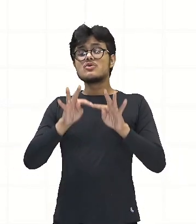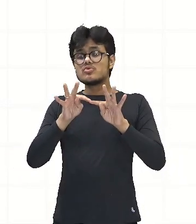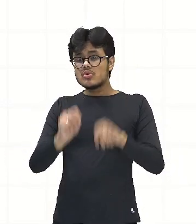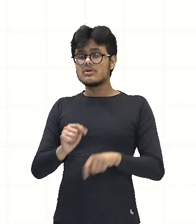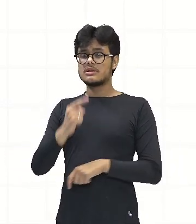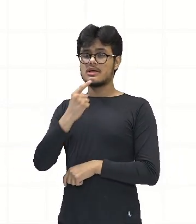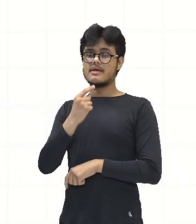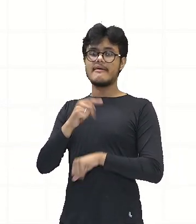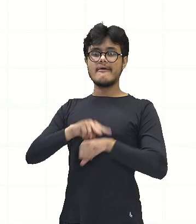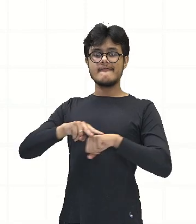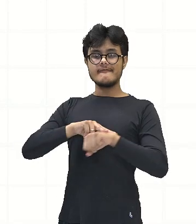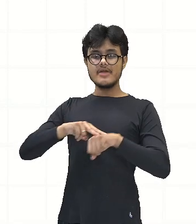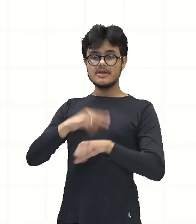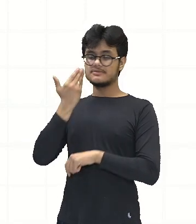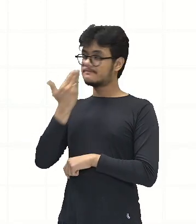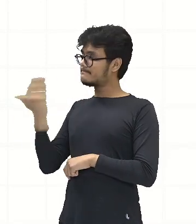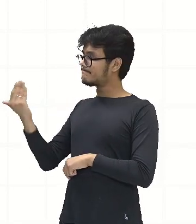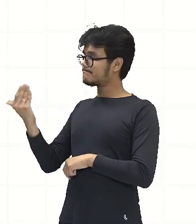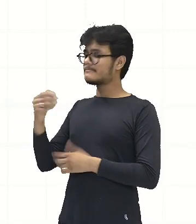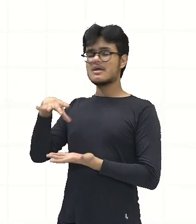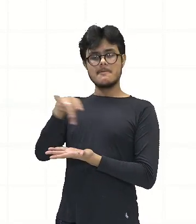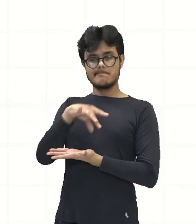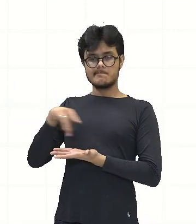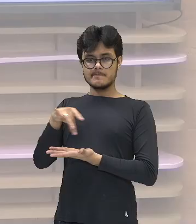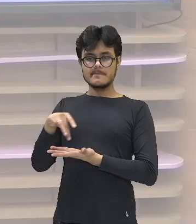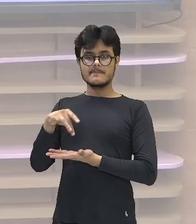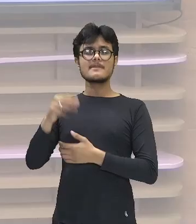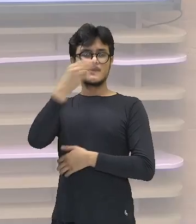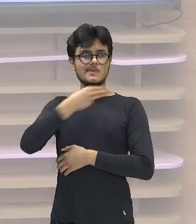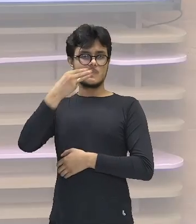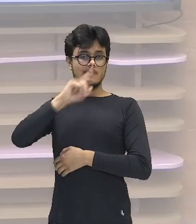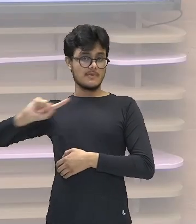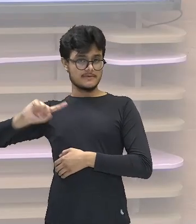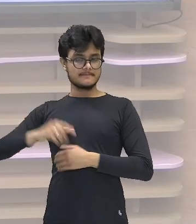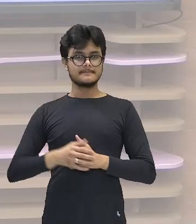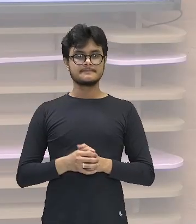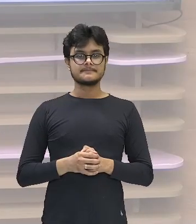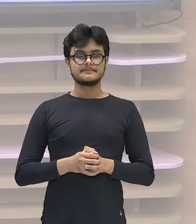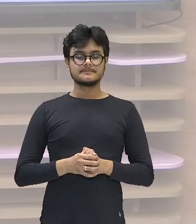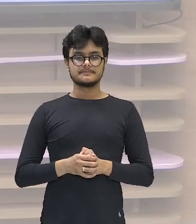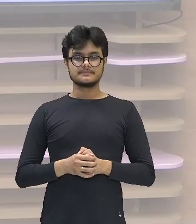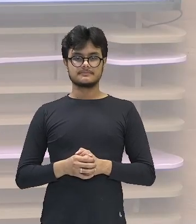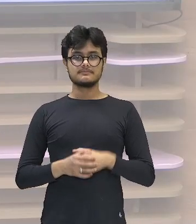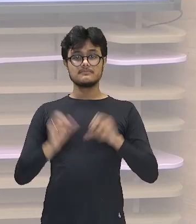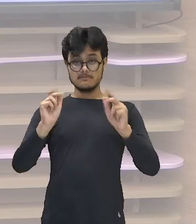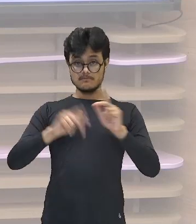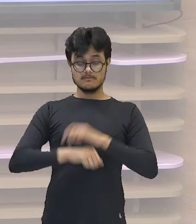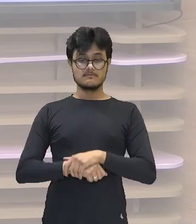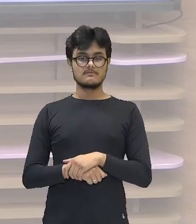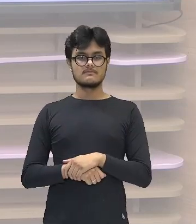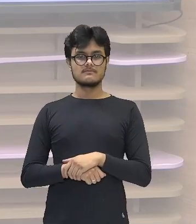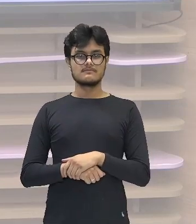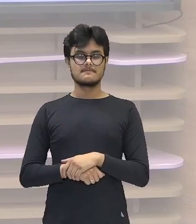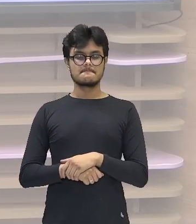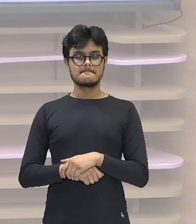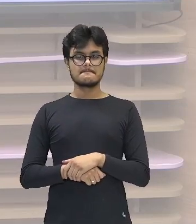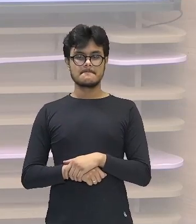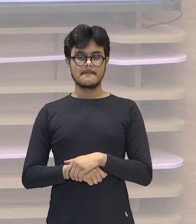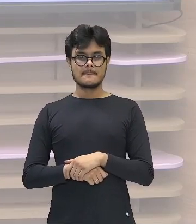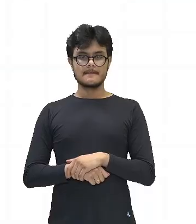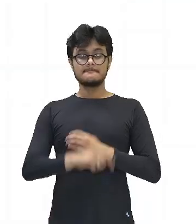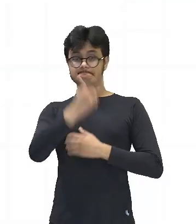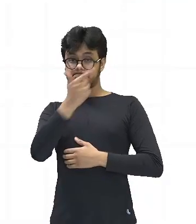verde, onde nós tínhamos aí o cultivo predominante nessas áreas da cana-de-açúcar. Vamos agora à atividade